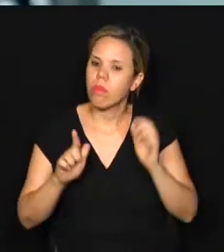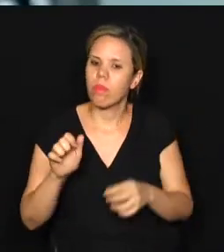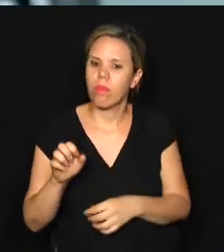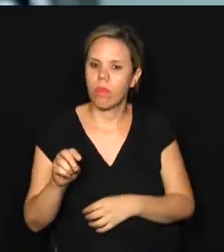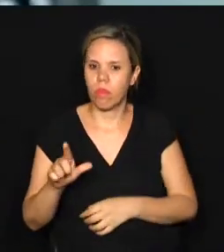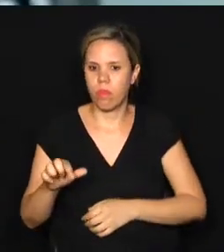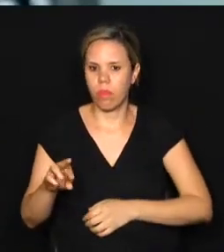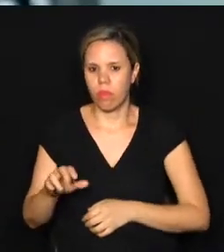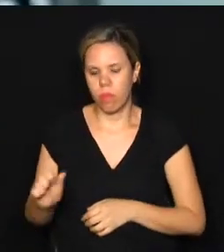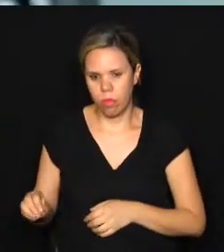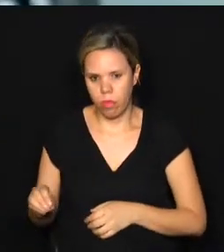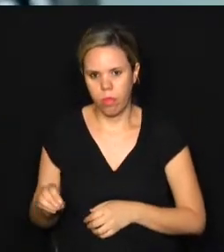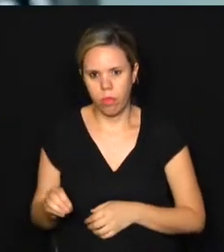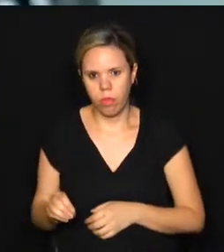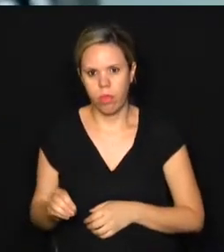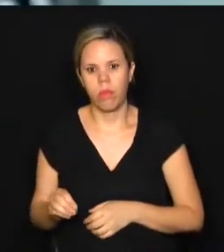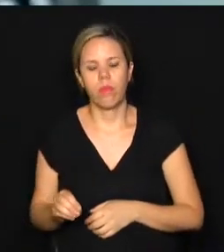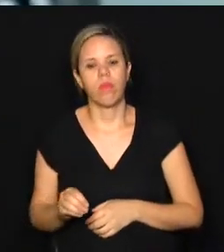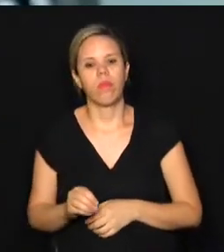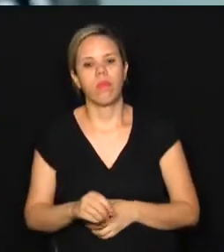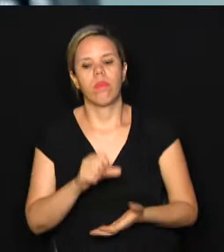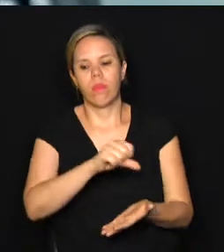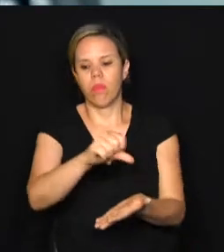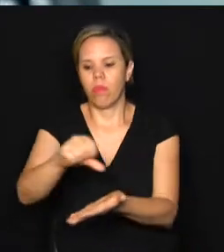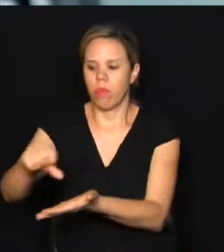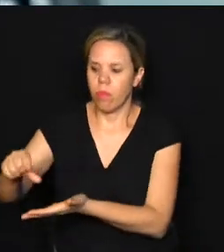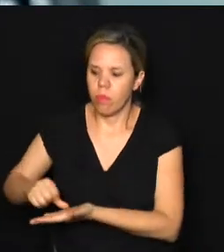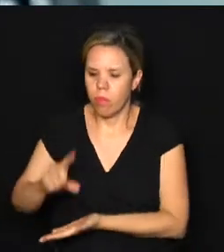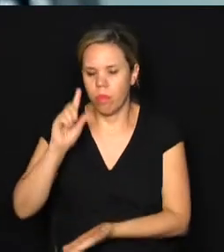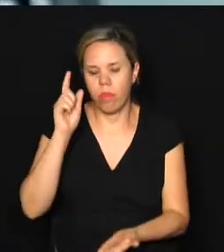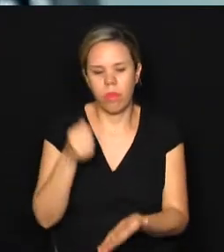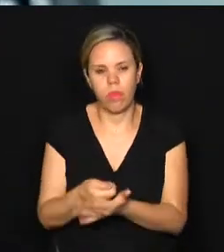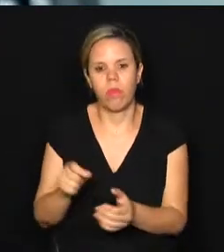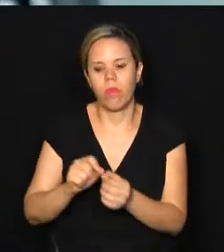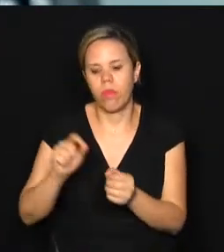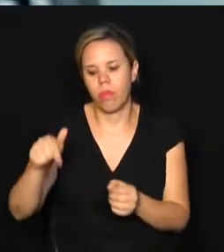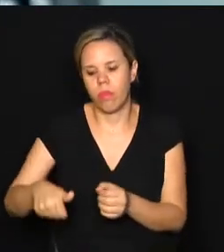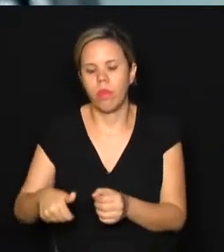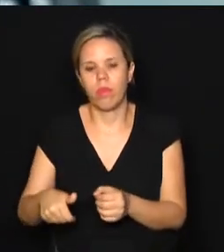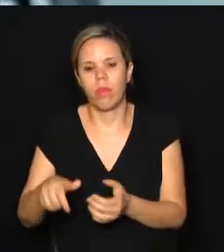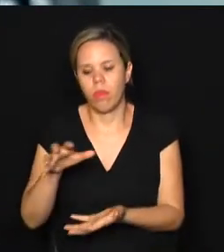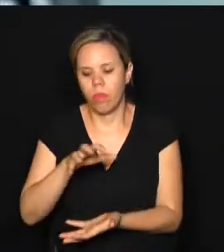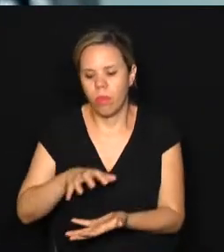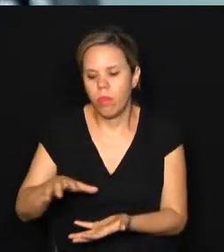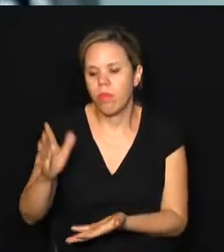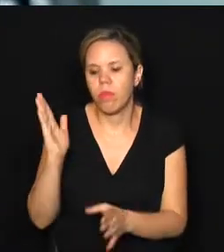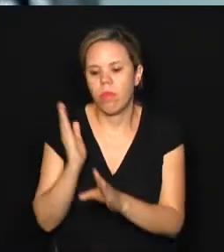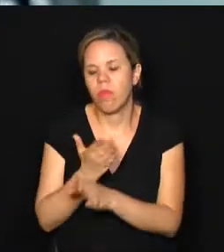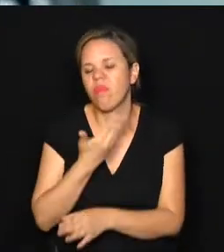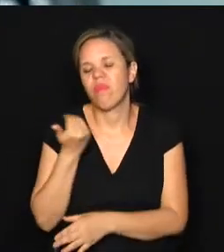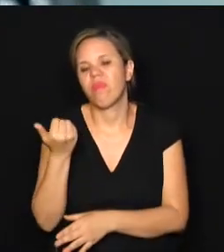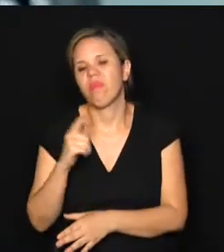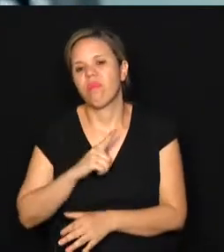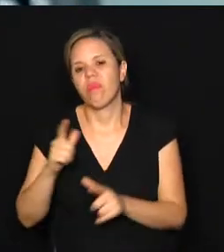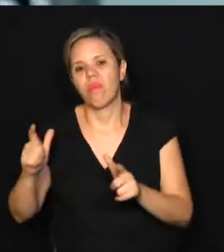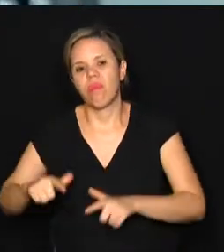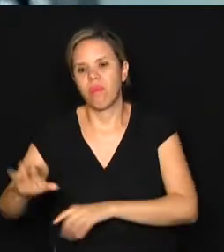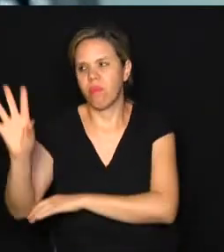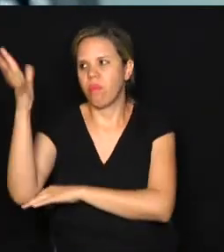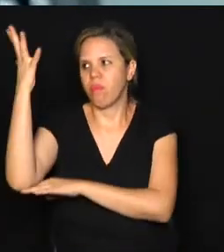de topografia, que eles decidiram fazer aqui. E também é fácil, né? Fazer onde tem mata